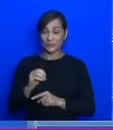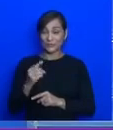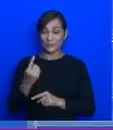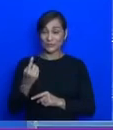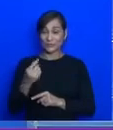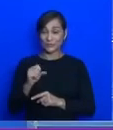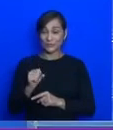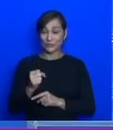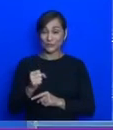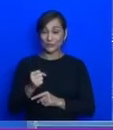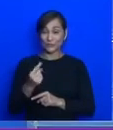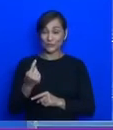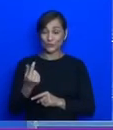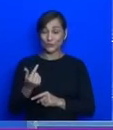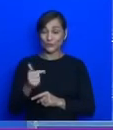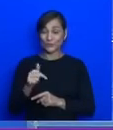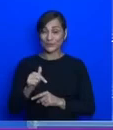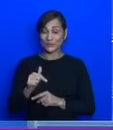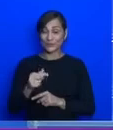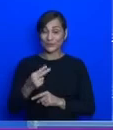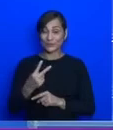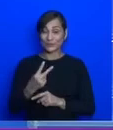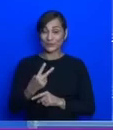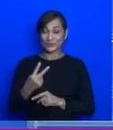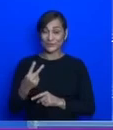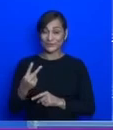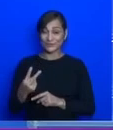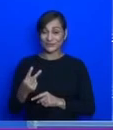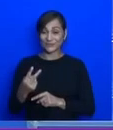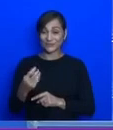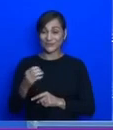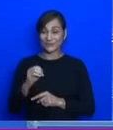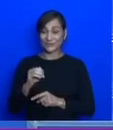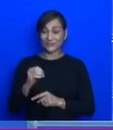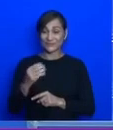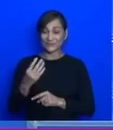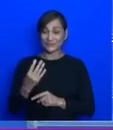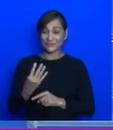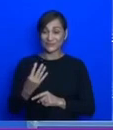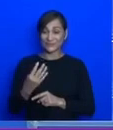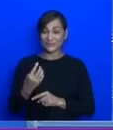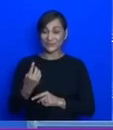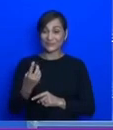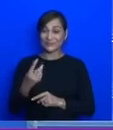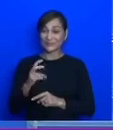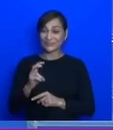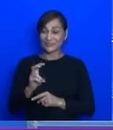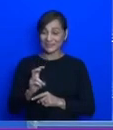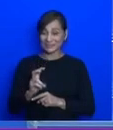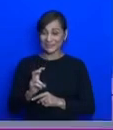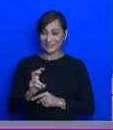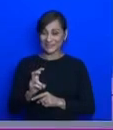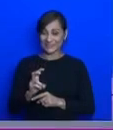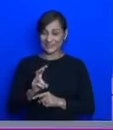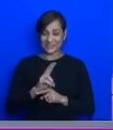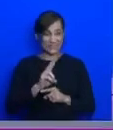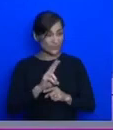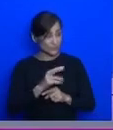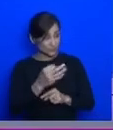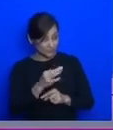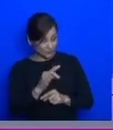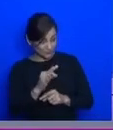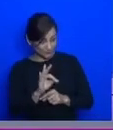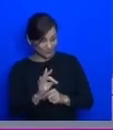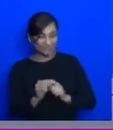20, 18, 17, 22, 04 e 15. Auditoras,